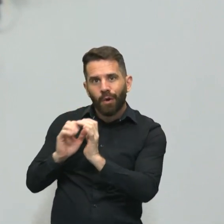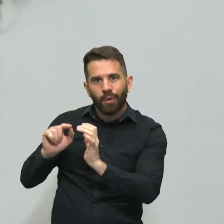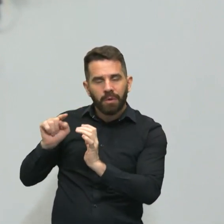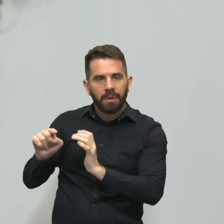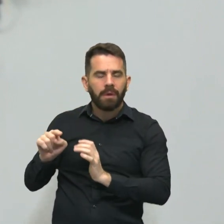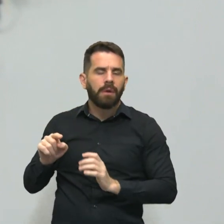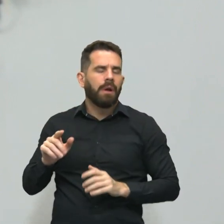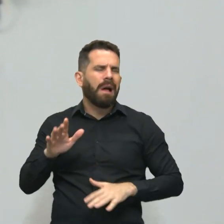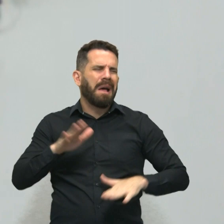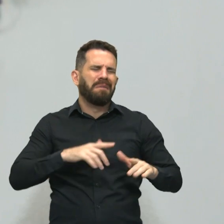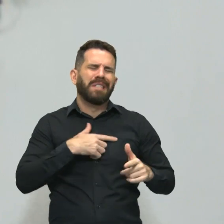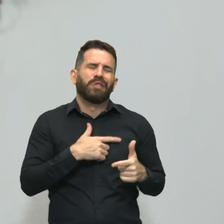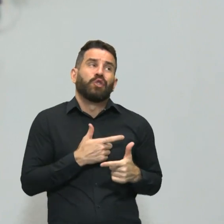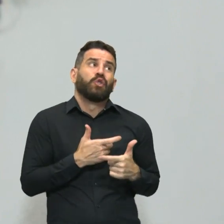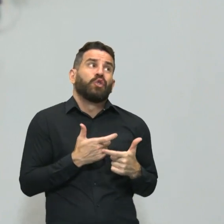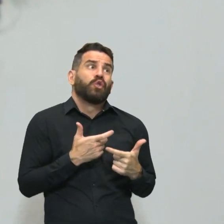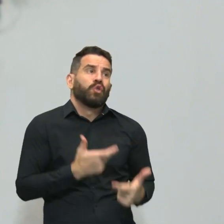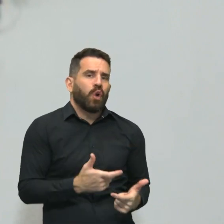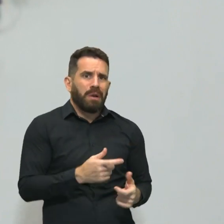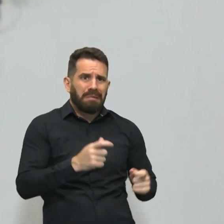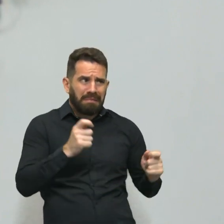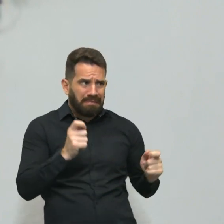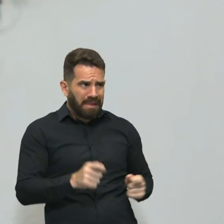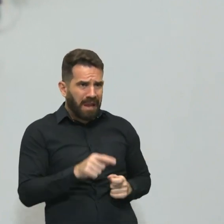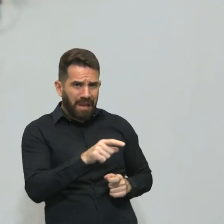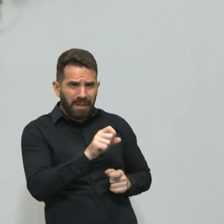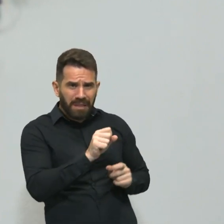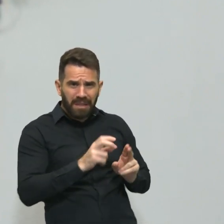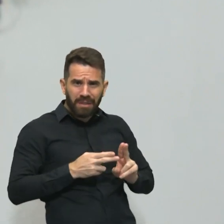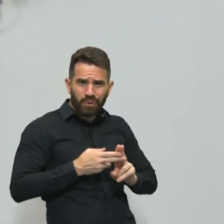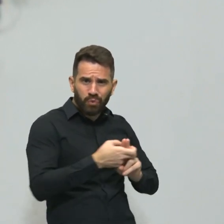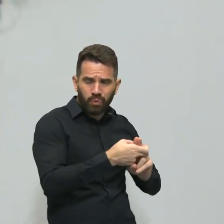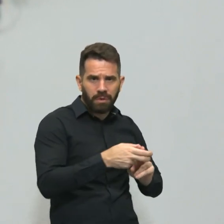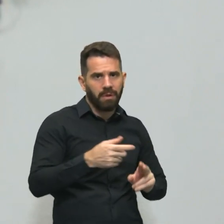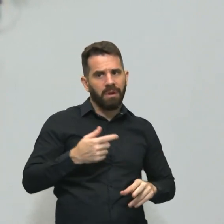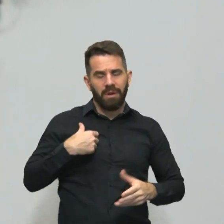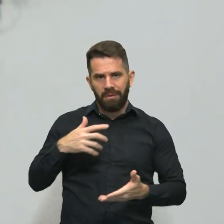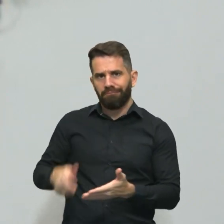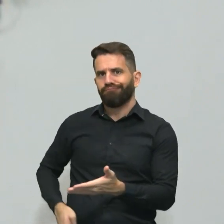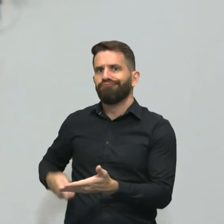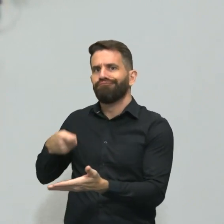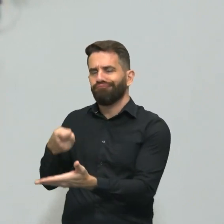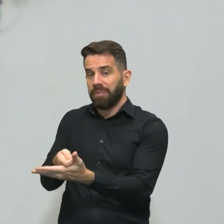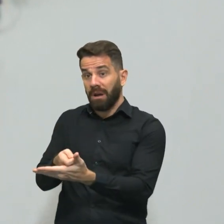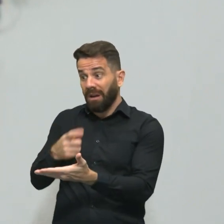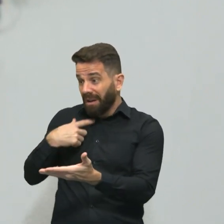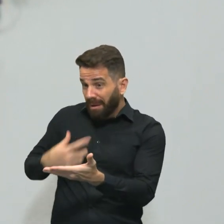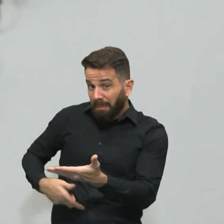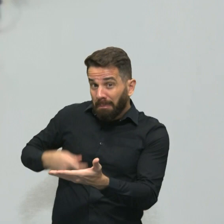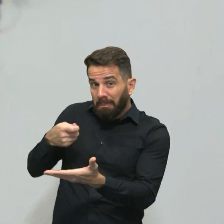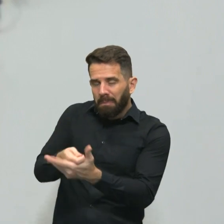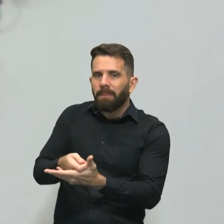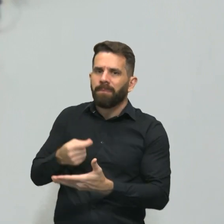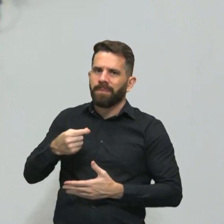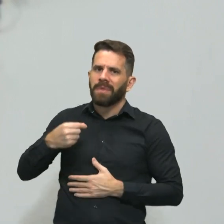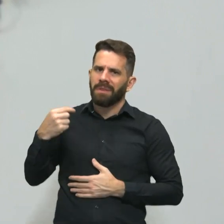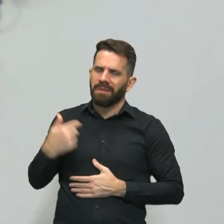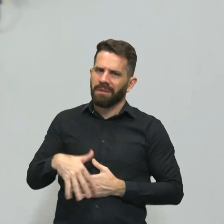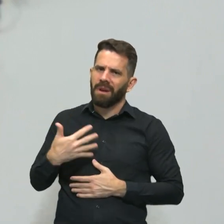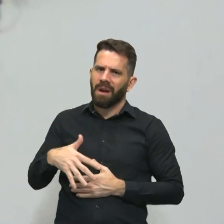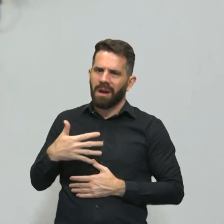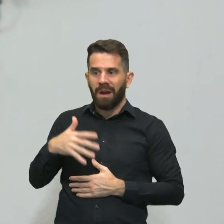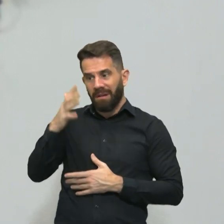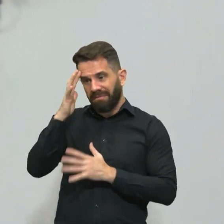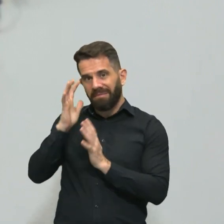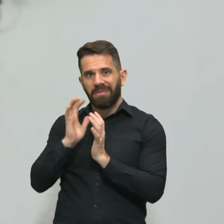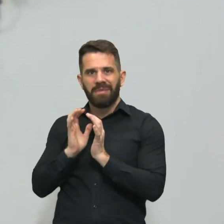do SUS, num período de 2 meses... eu tenho que pagar, e esse custo é relativamente caro, né? Um neurologista,